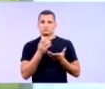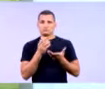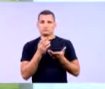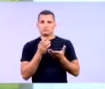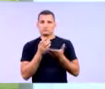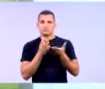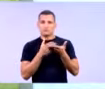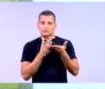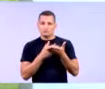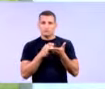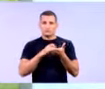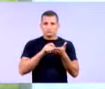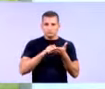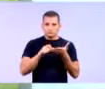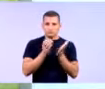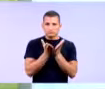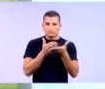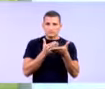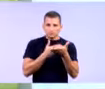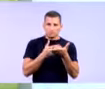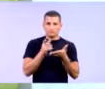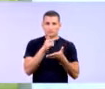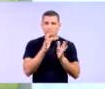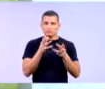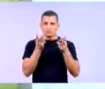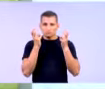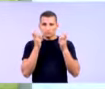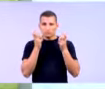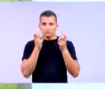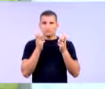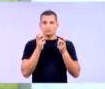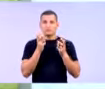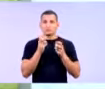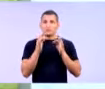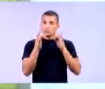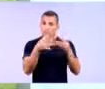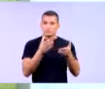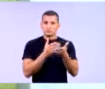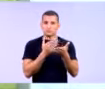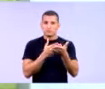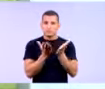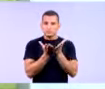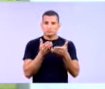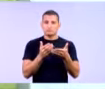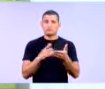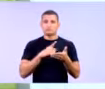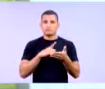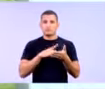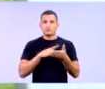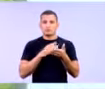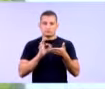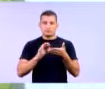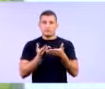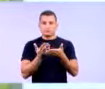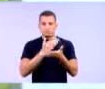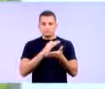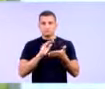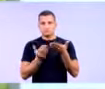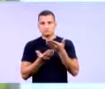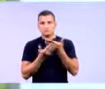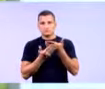escrevo um livro, vocês já devem ter percebido, todo livro, ele tem ali na sua contracapa,